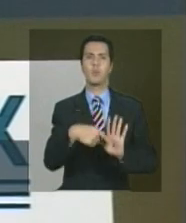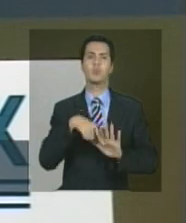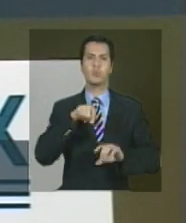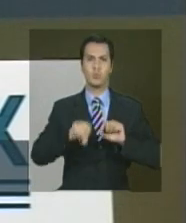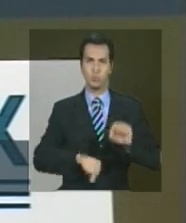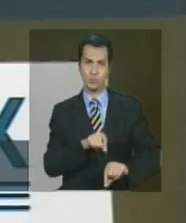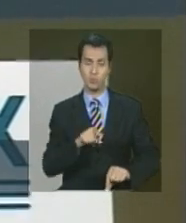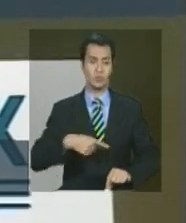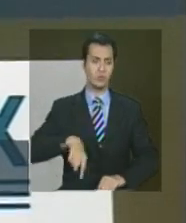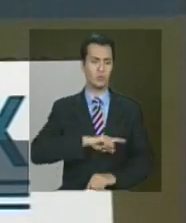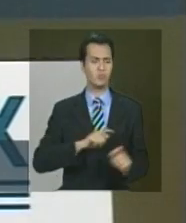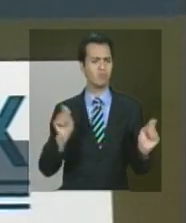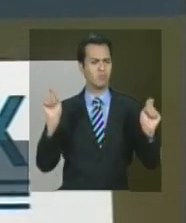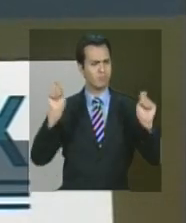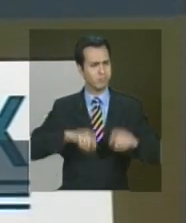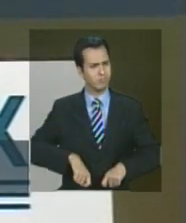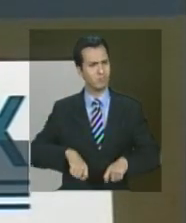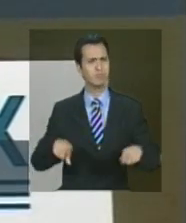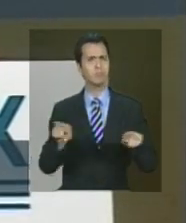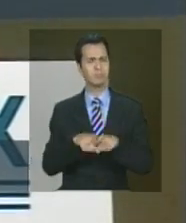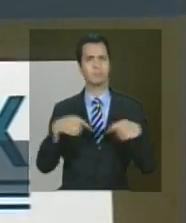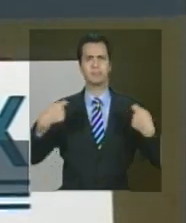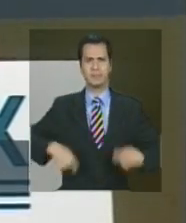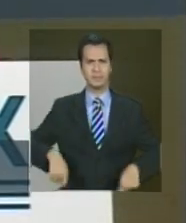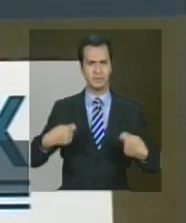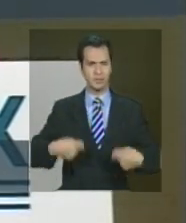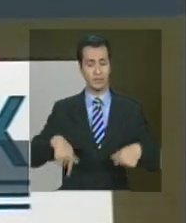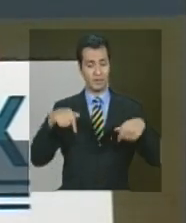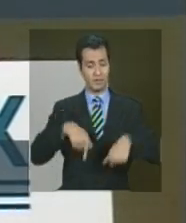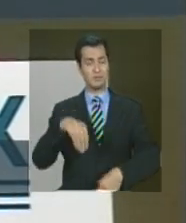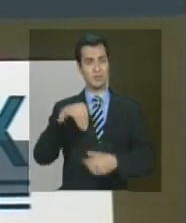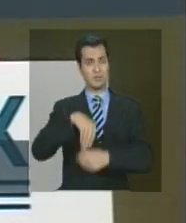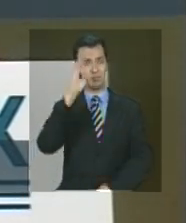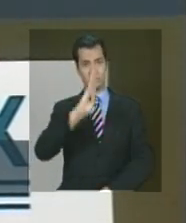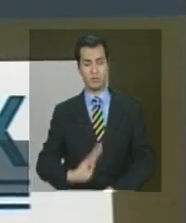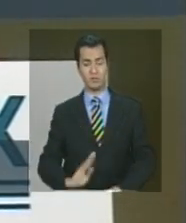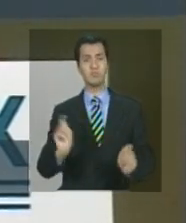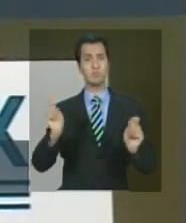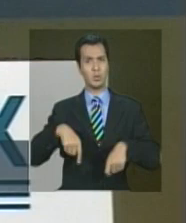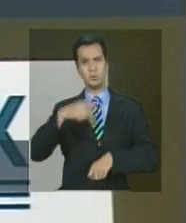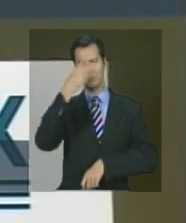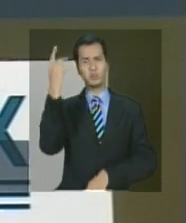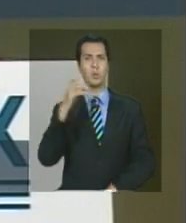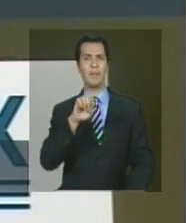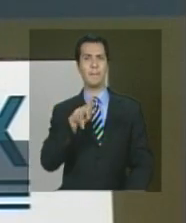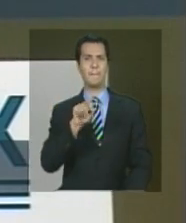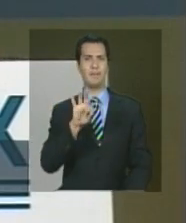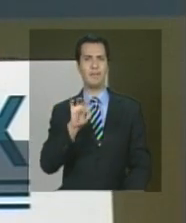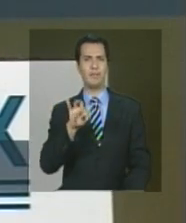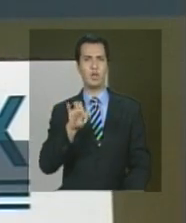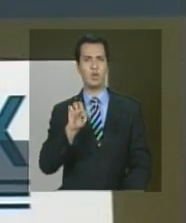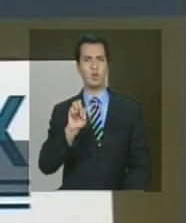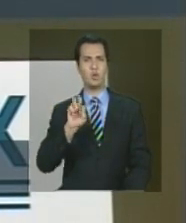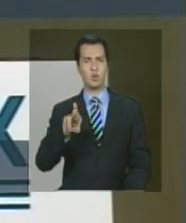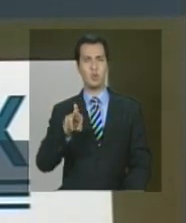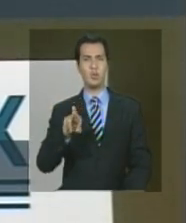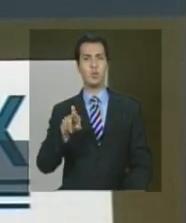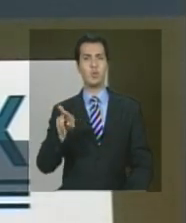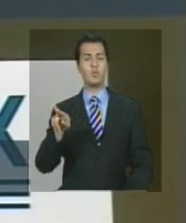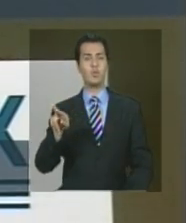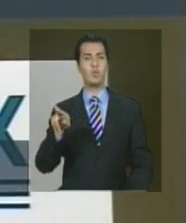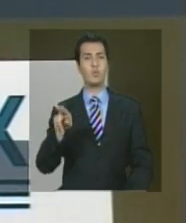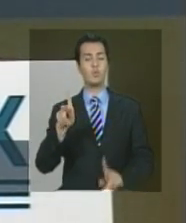podemos e devemos ter empreendedores públicos e privados. O Eliezer foi um empreendedor